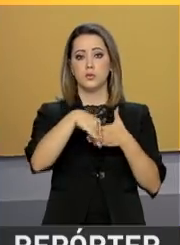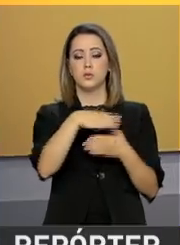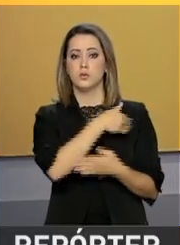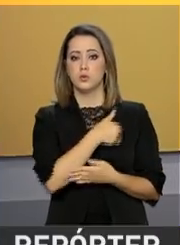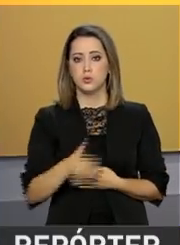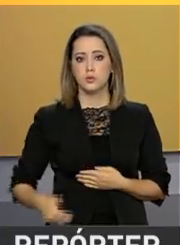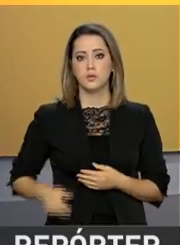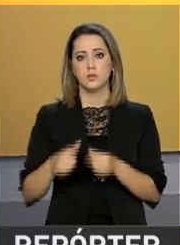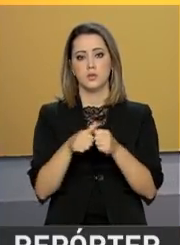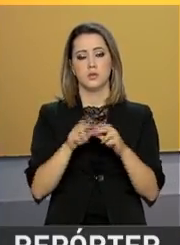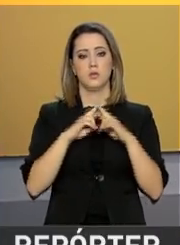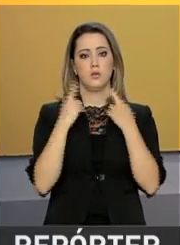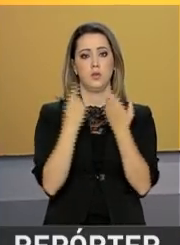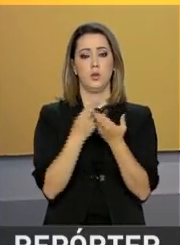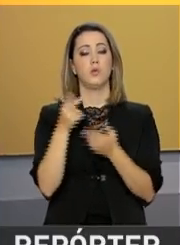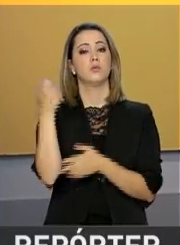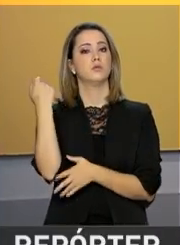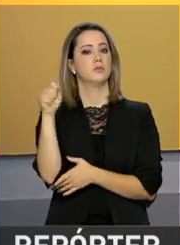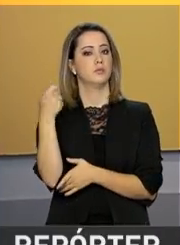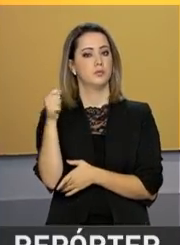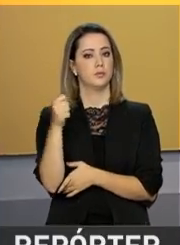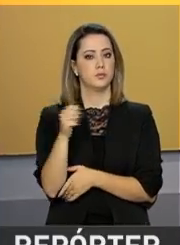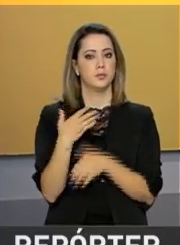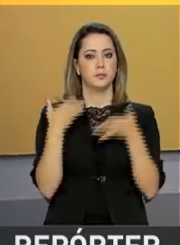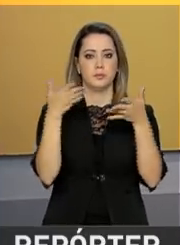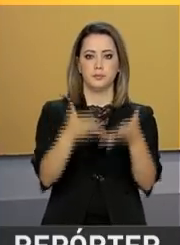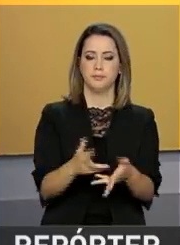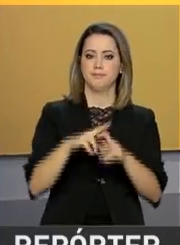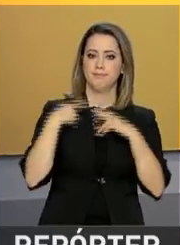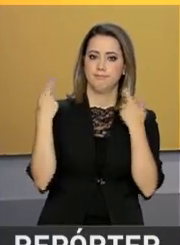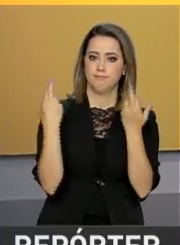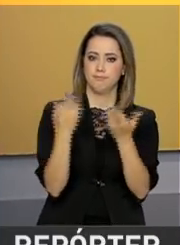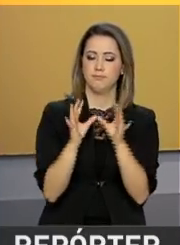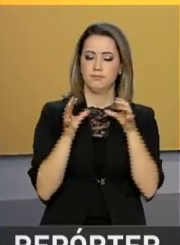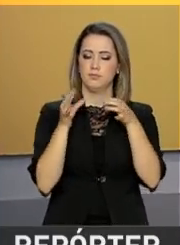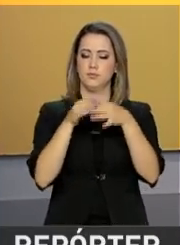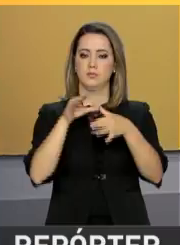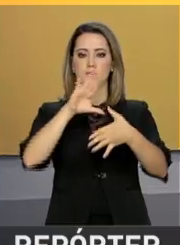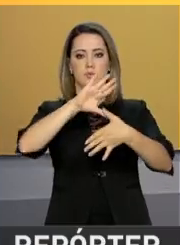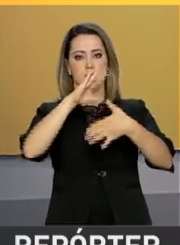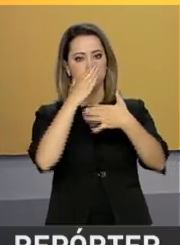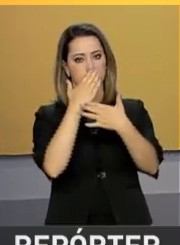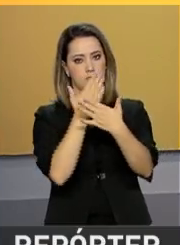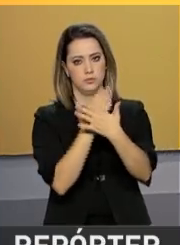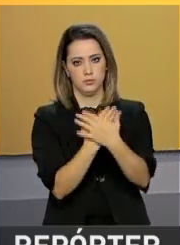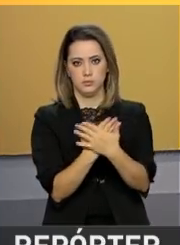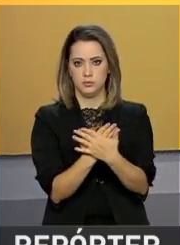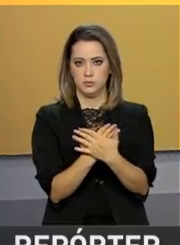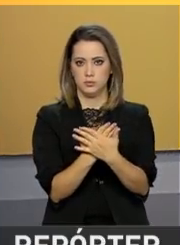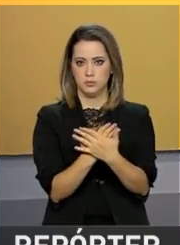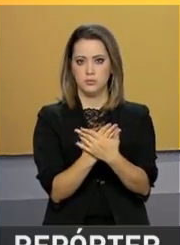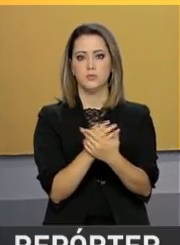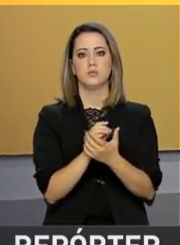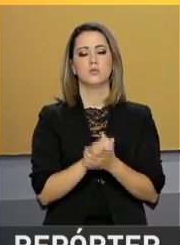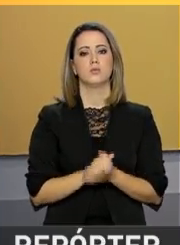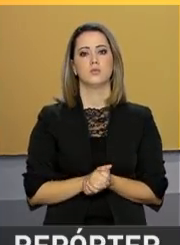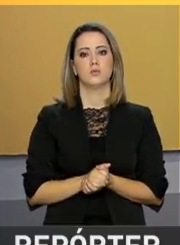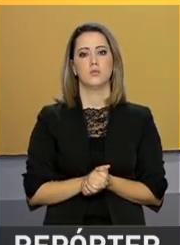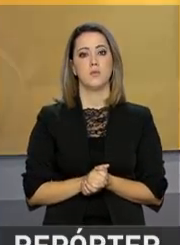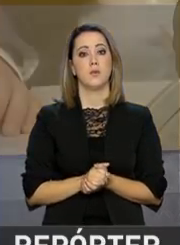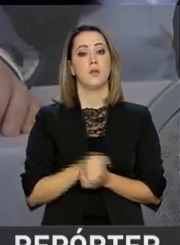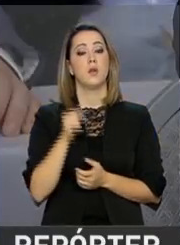estado estão reunidos em Menda, na Argentina, para participar de mais uma reunião de cúpula do